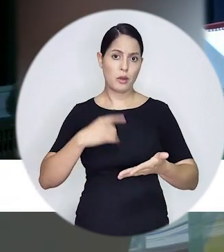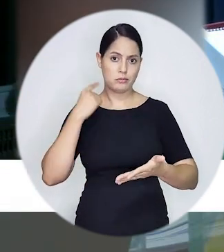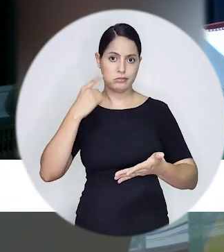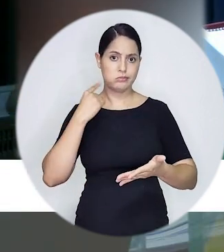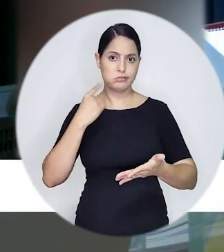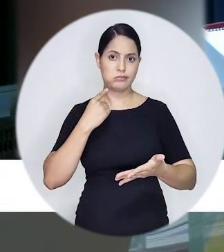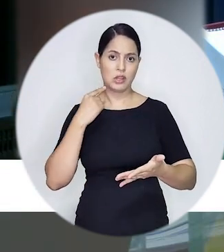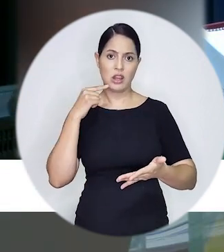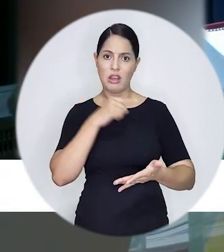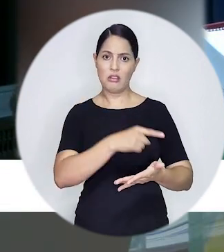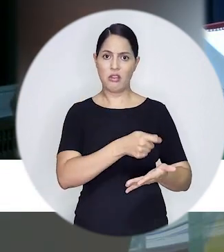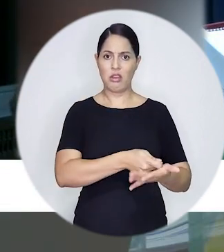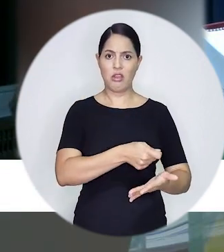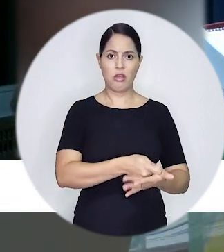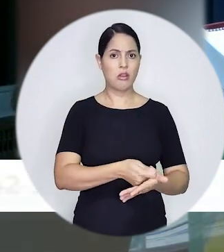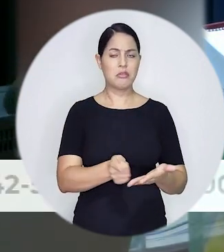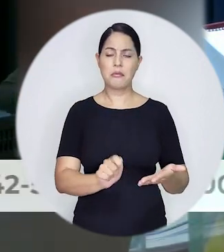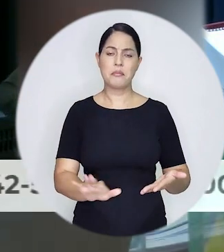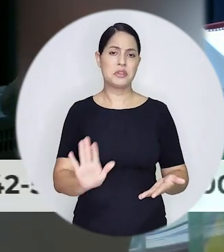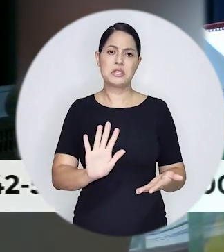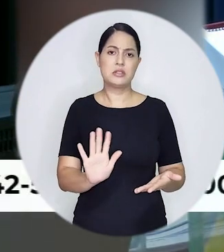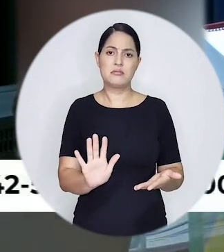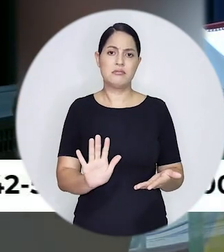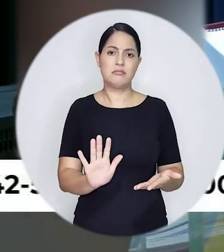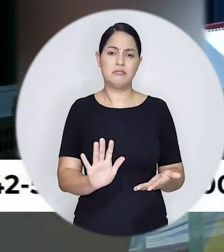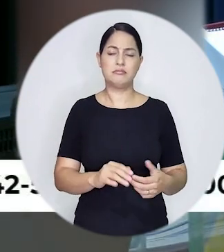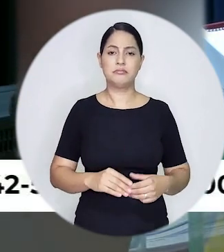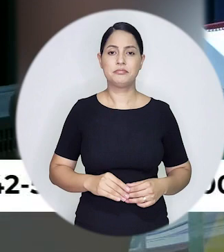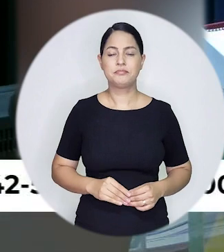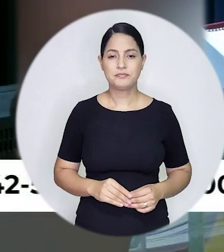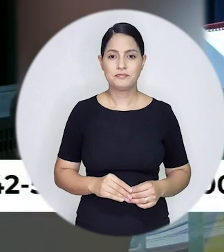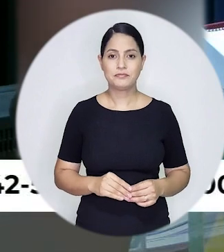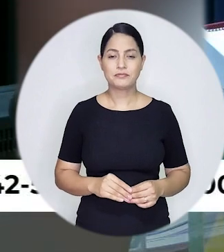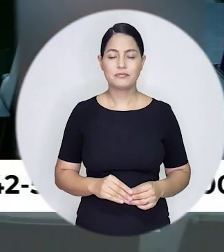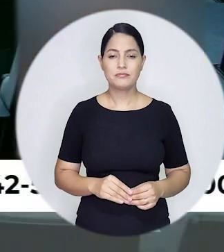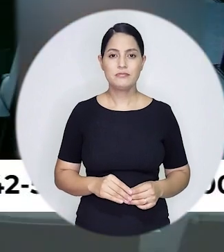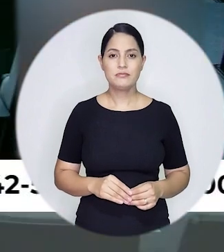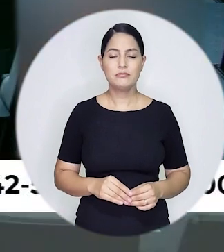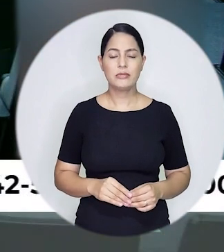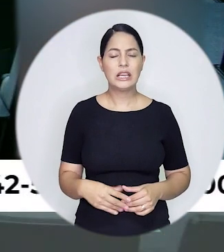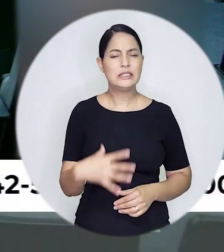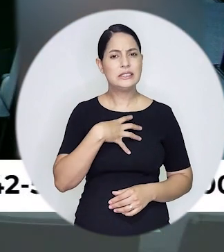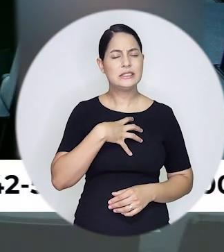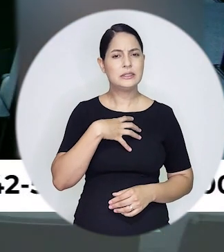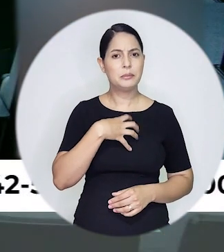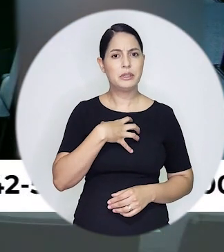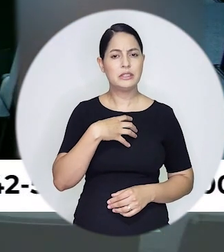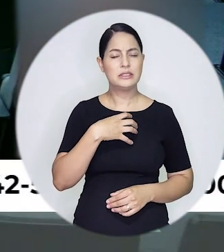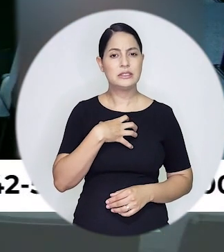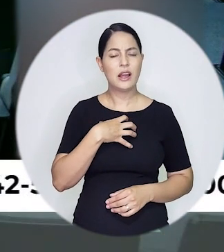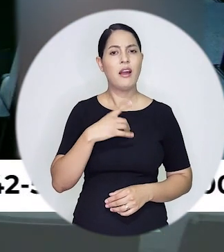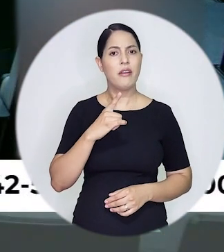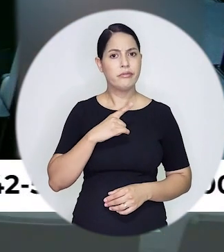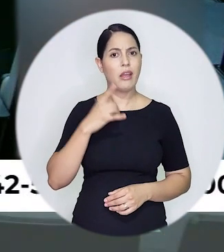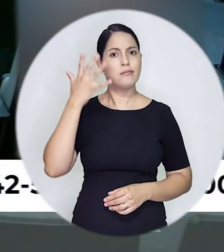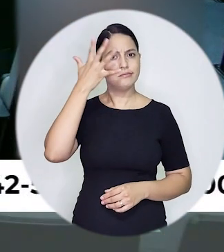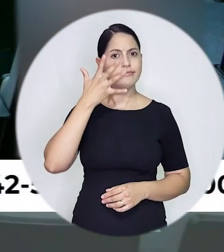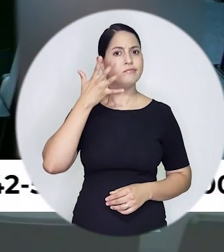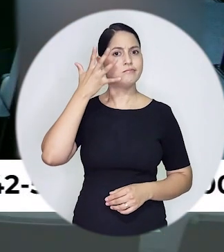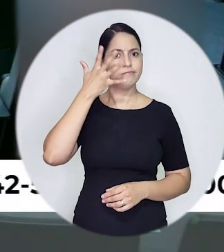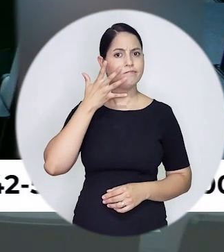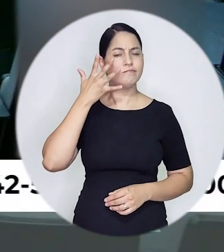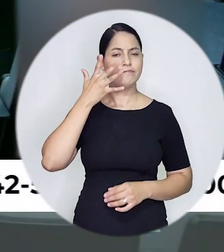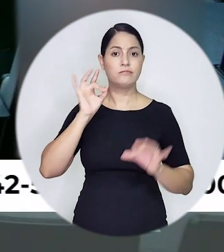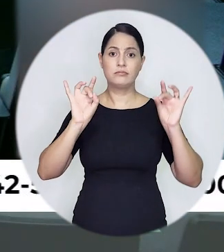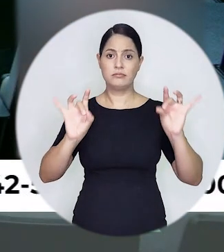legal que dispensa esse tipo de exigência de maneira ordinária. Fiquei também sensibilizada pelas